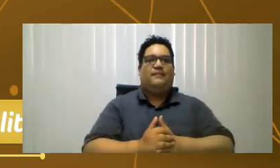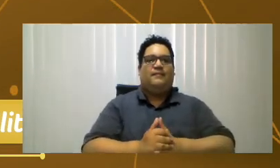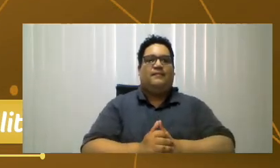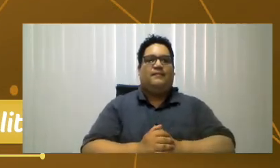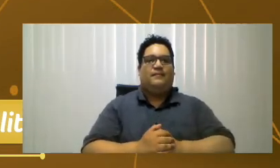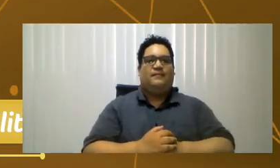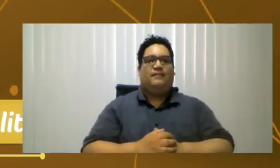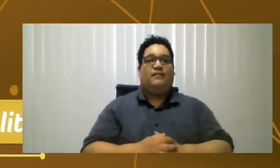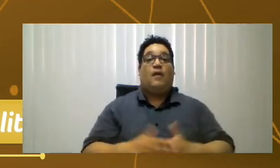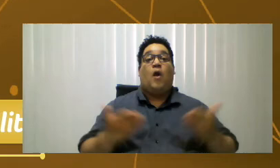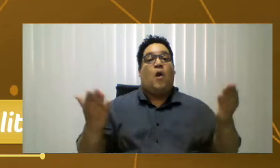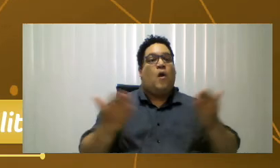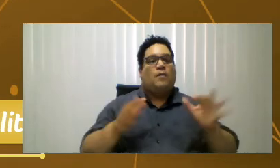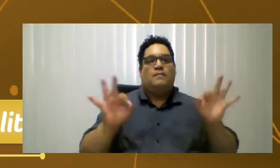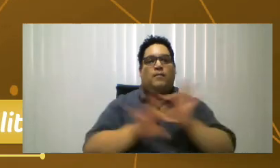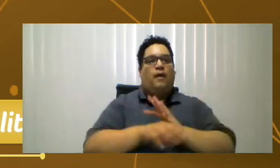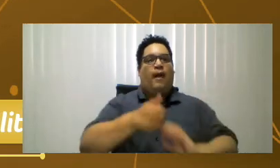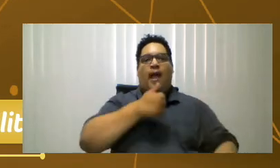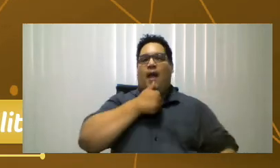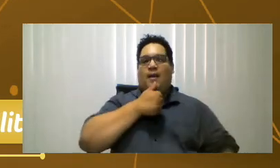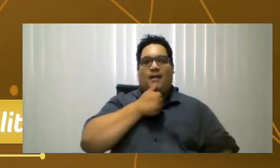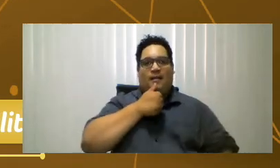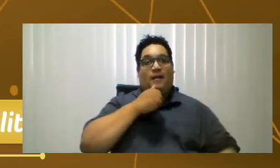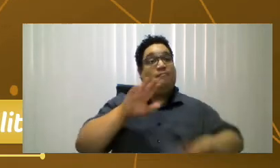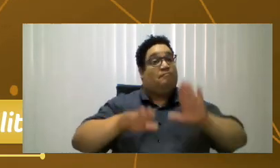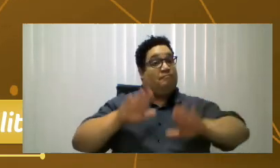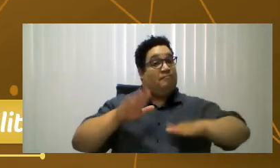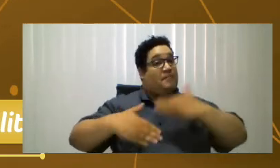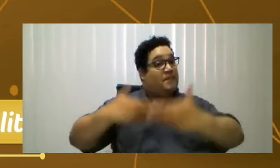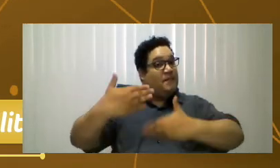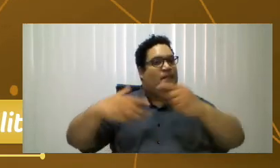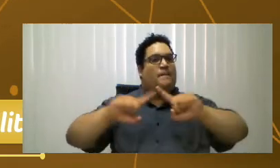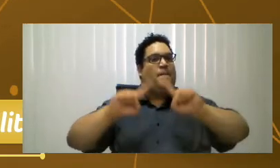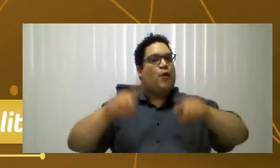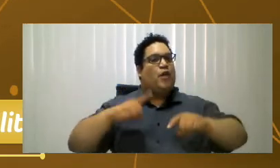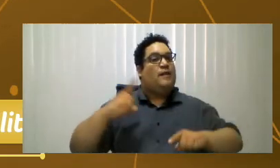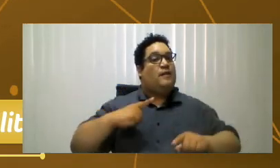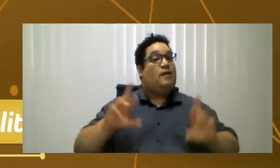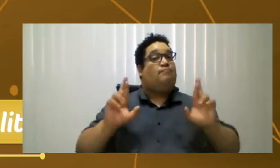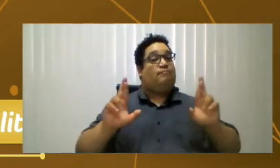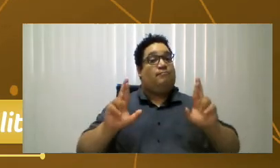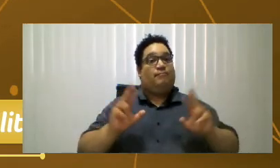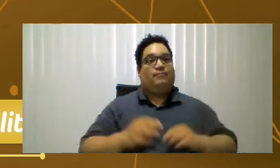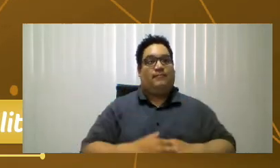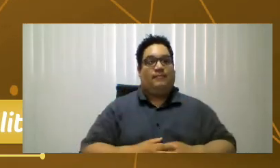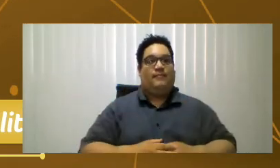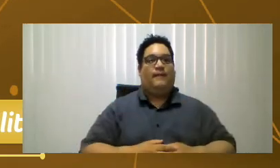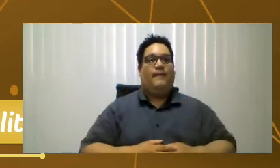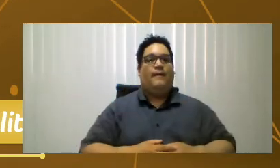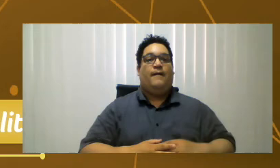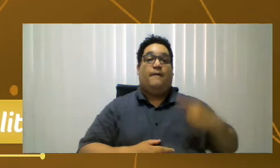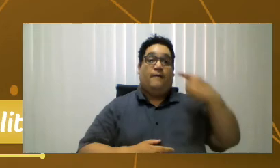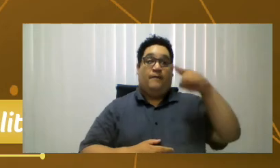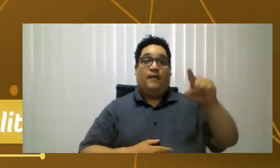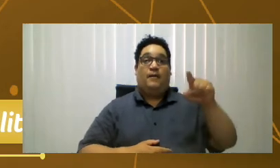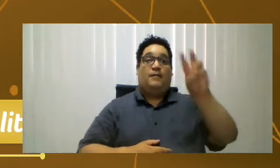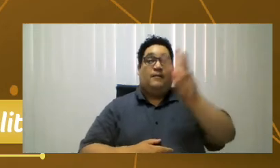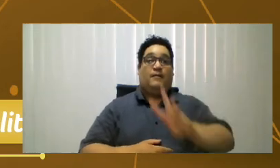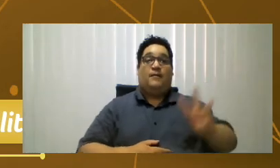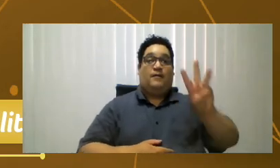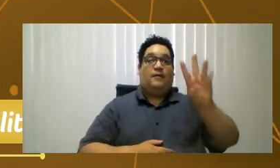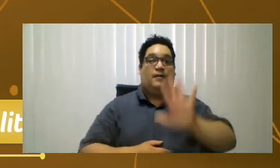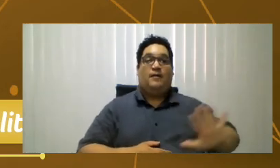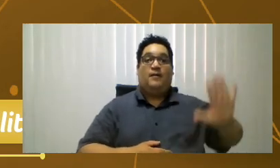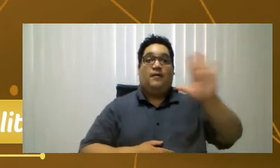Hoje ainda não mas já está, o projeto já está bem encaminhado. Essa plataforma toda que a Esri